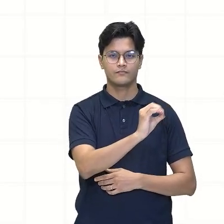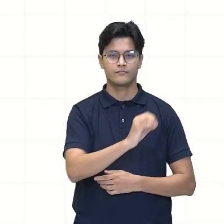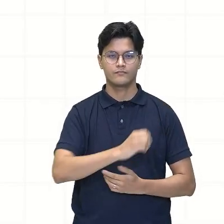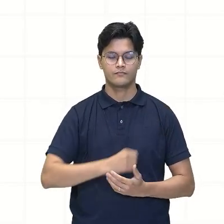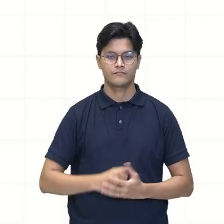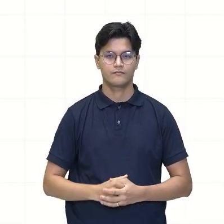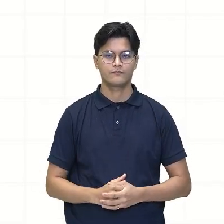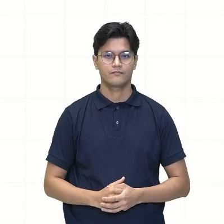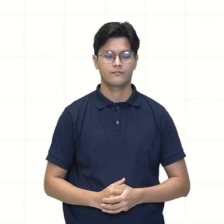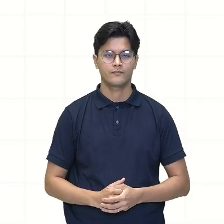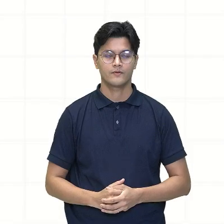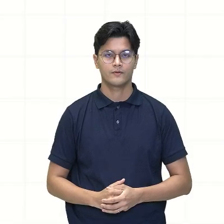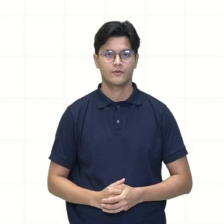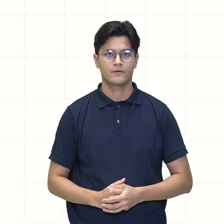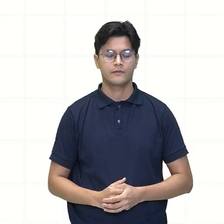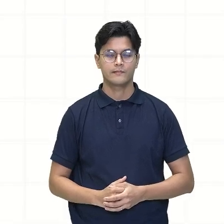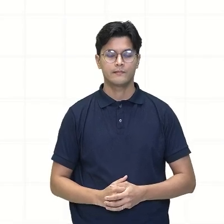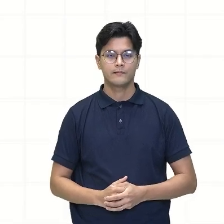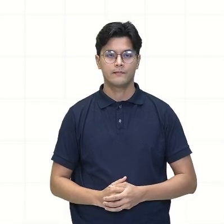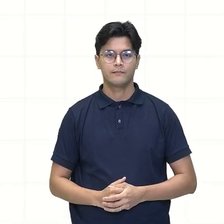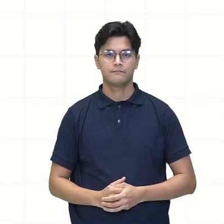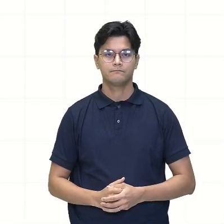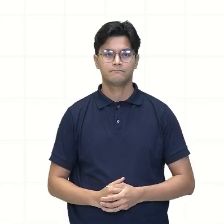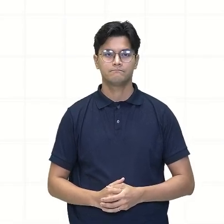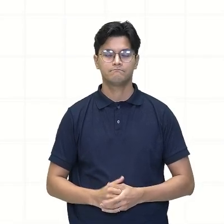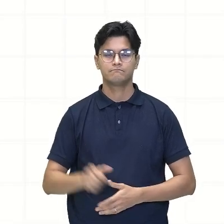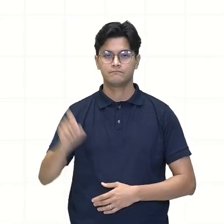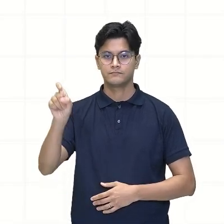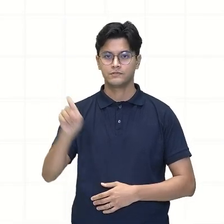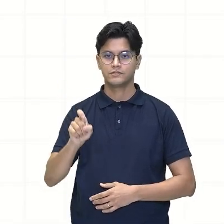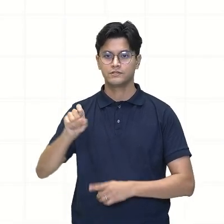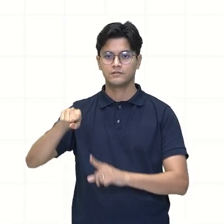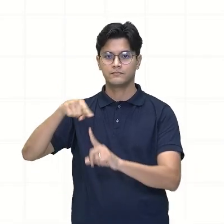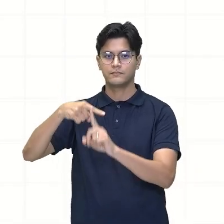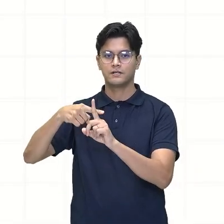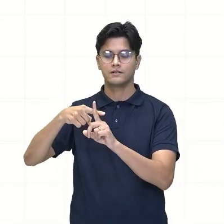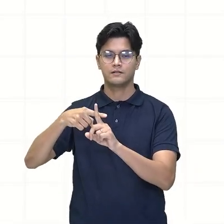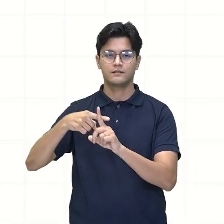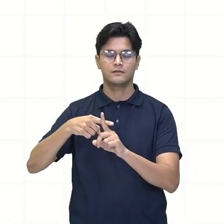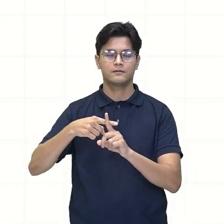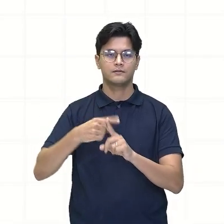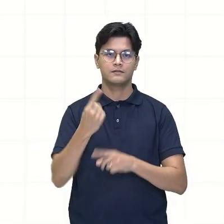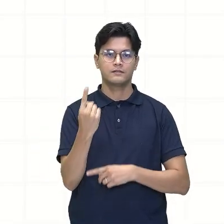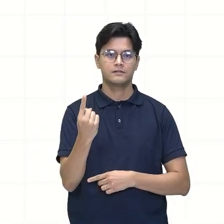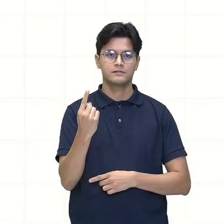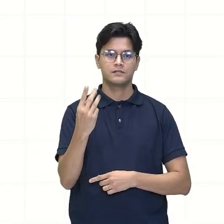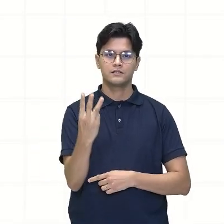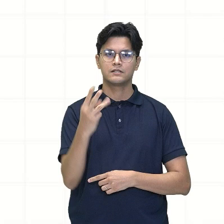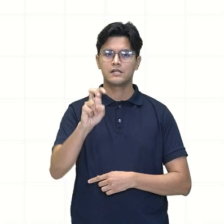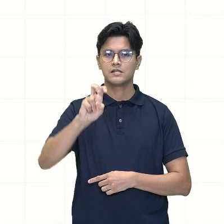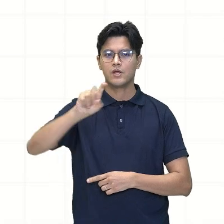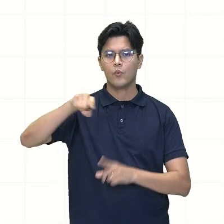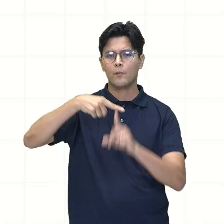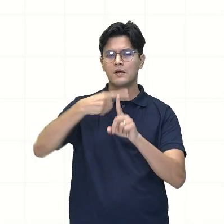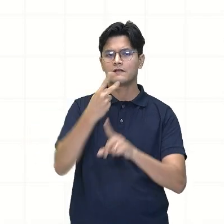180. Então, nós vamos ter x mais 135 mais